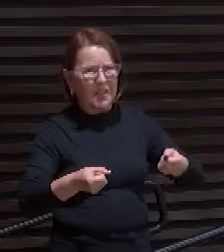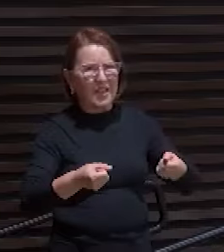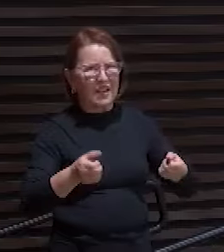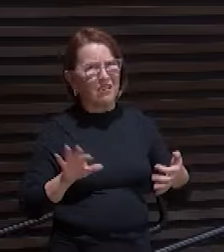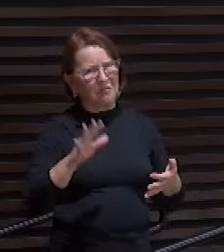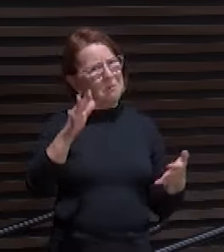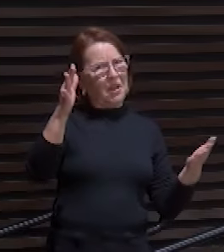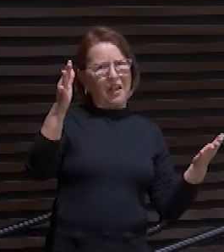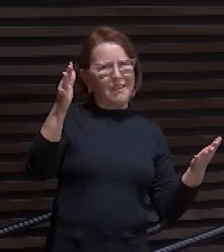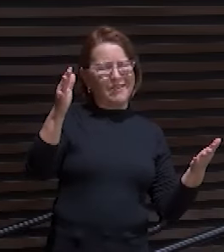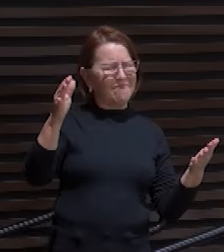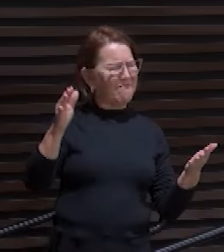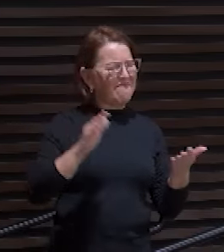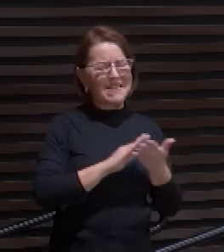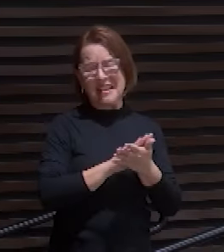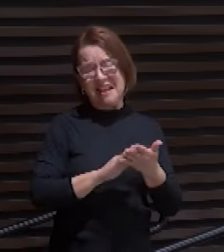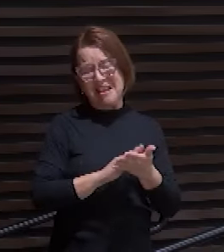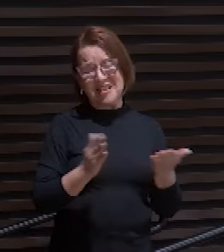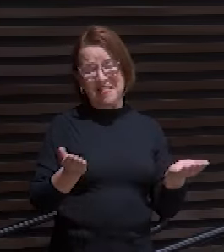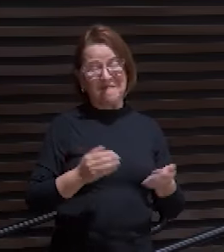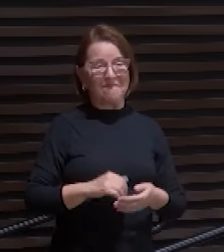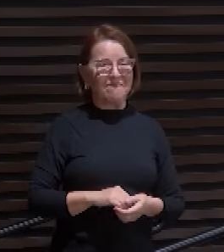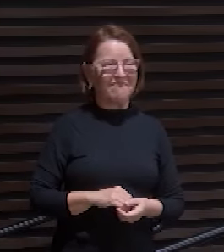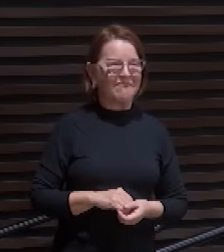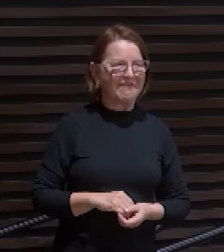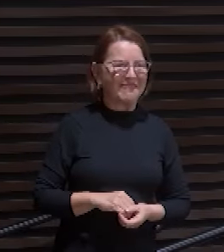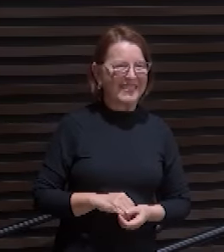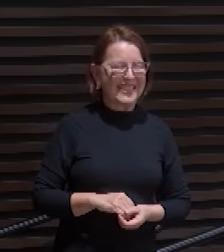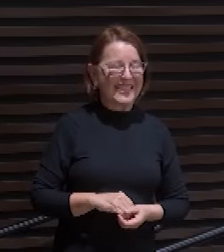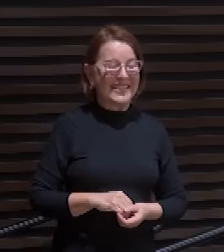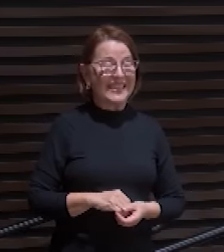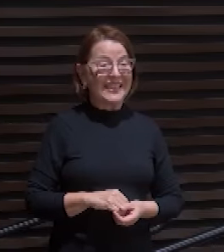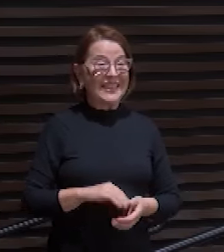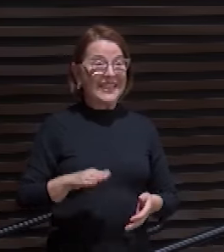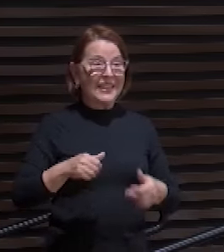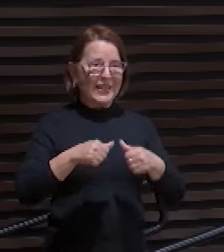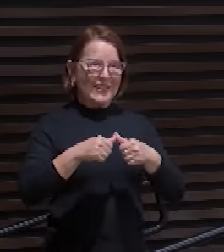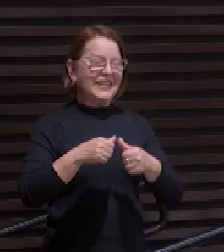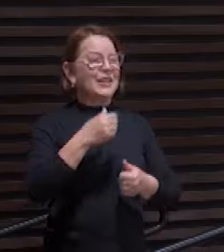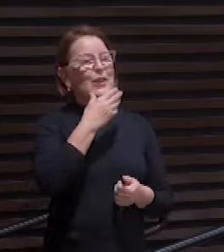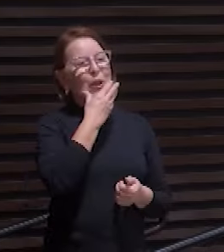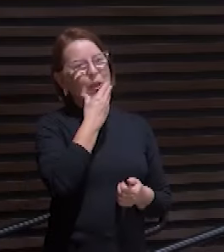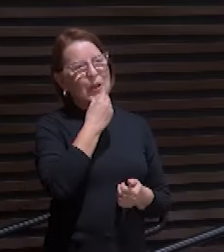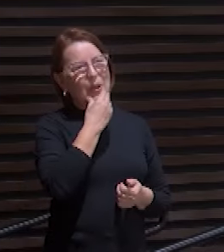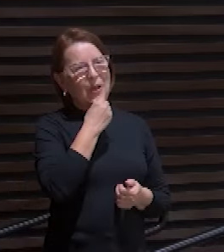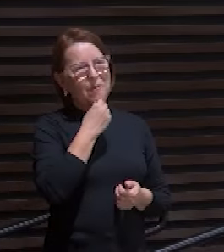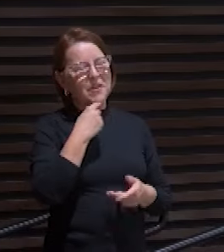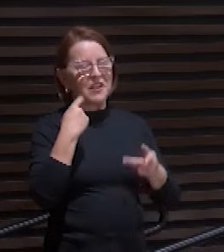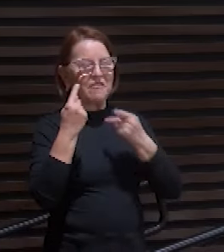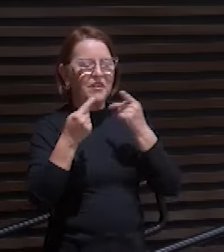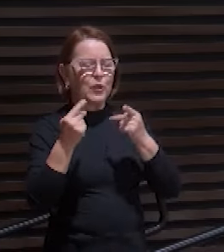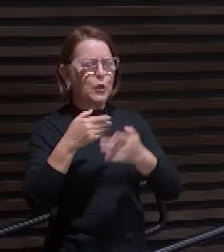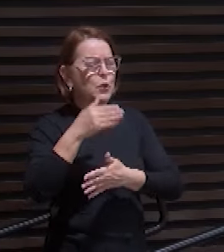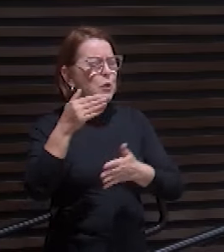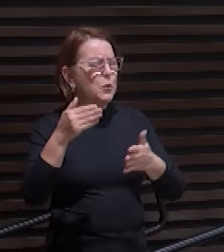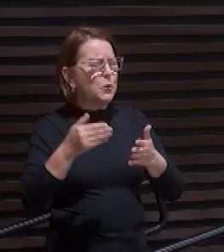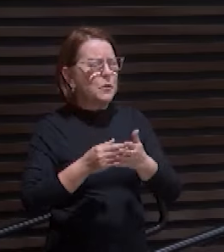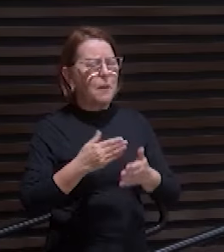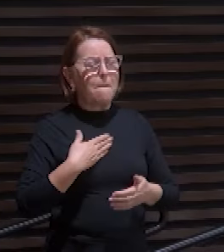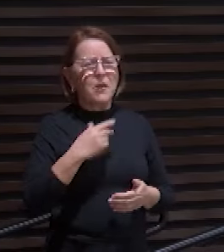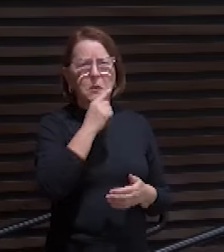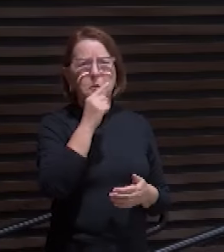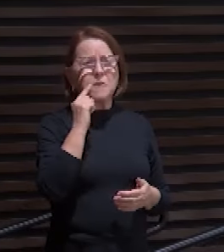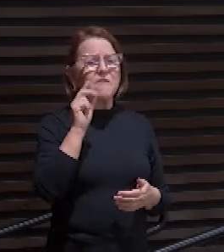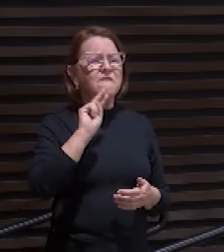Meu Deus do céu. Então esse homem que disse, tudo que os meus olhos